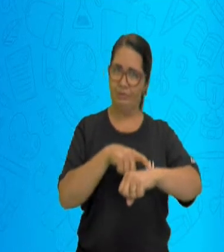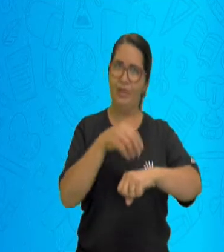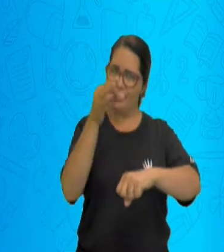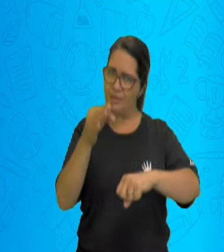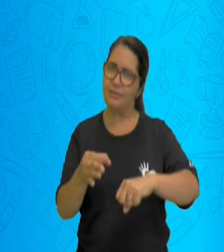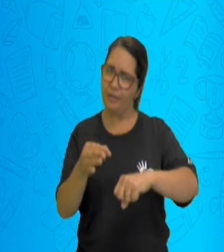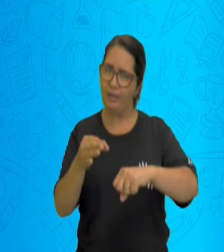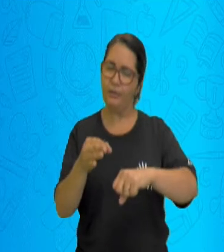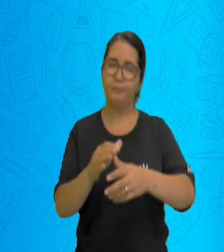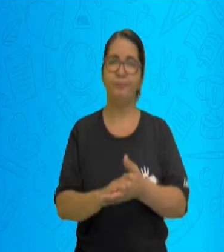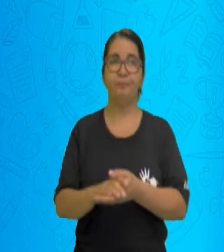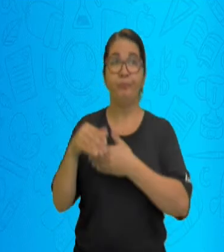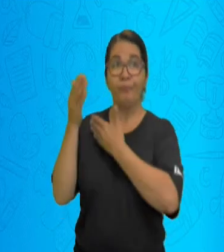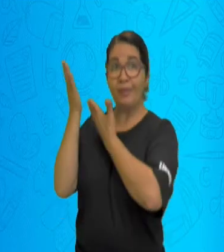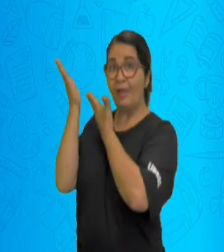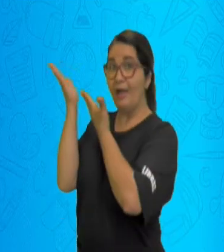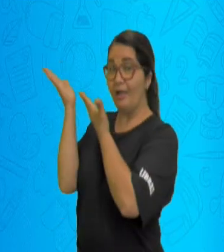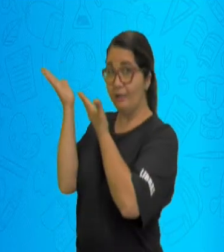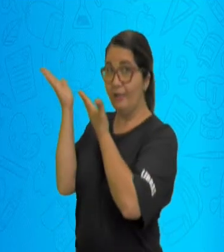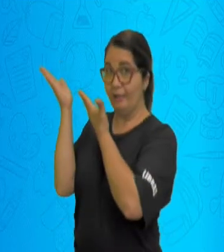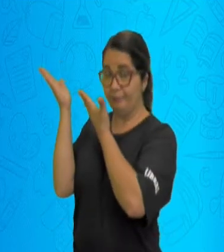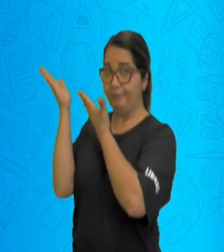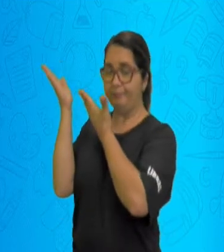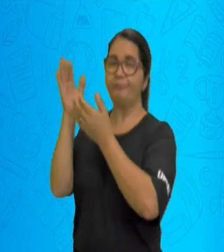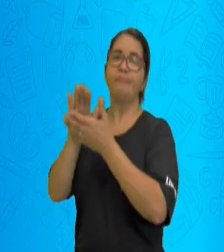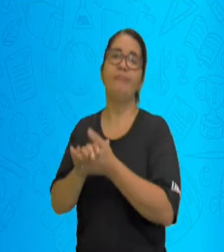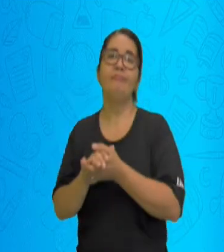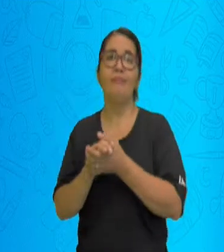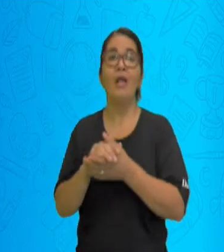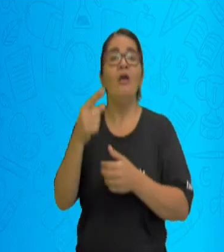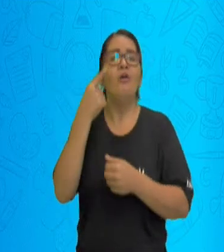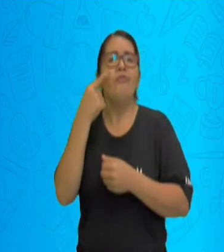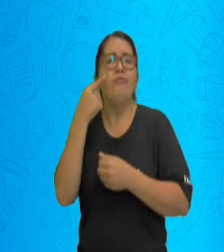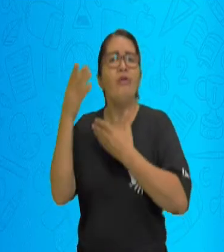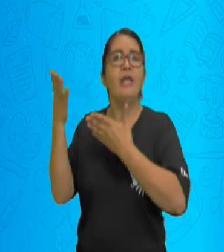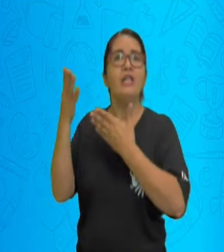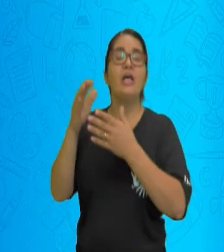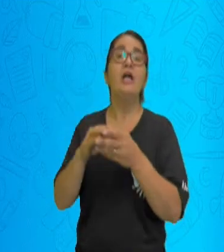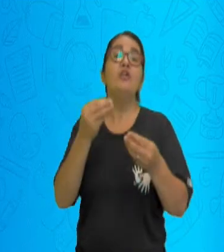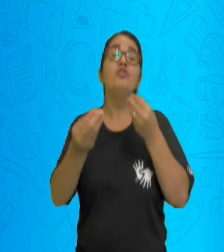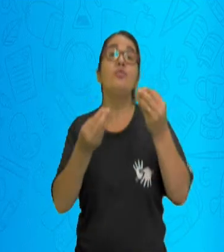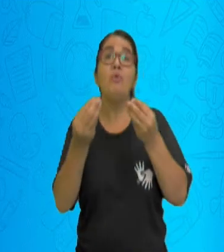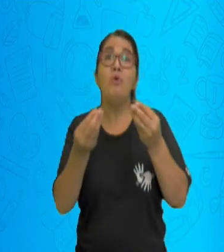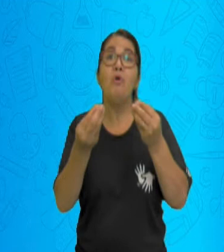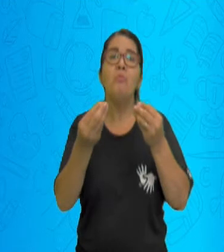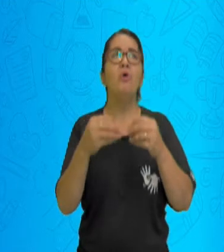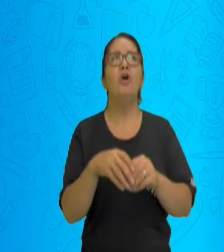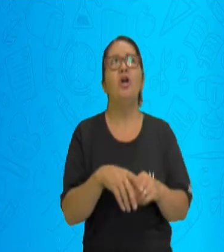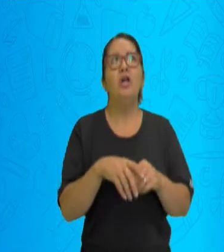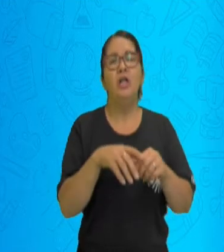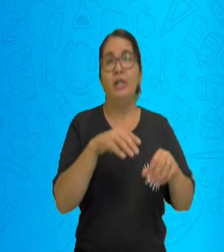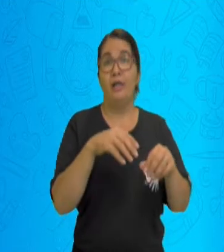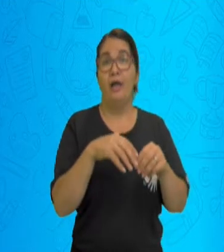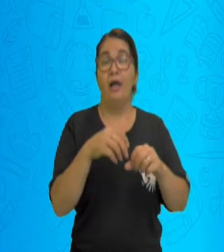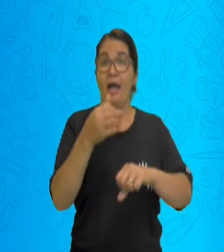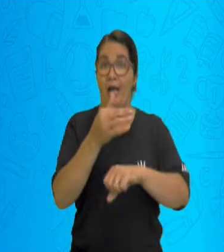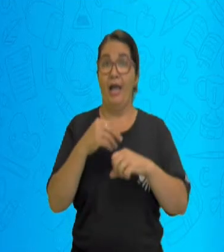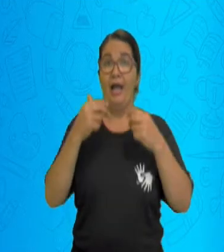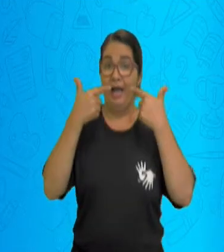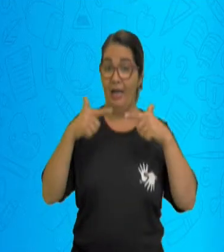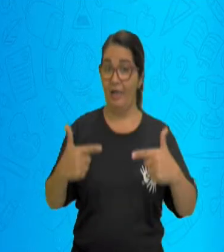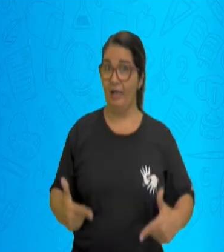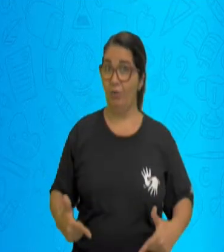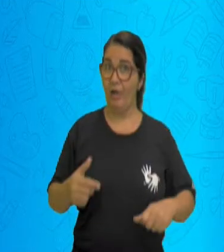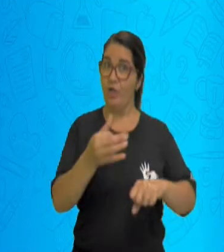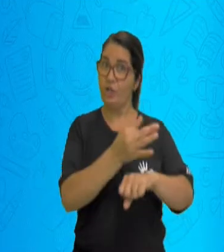um esboço de onde eu poderei usar. Em discursos públicos ou políticos, em salas